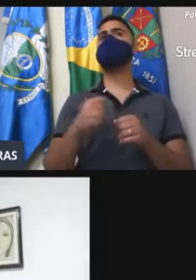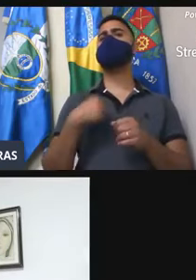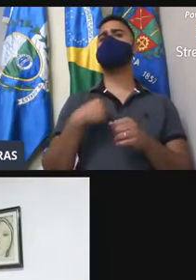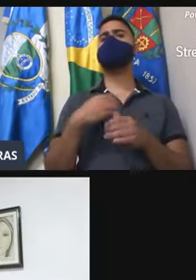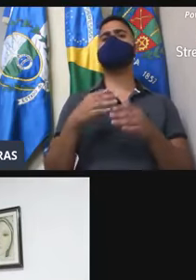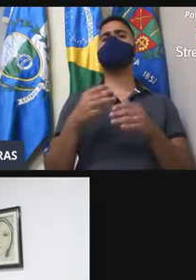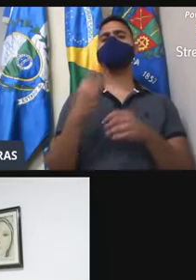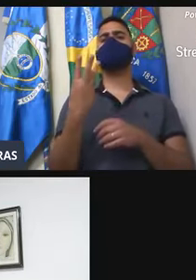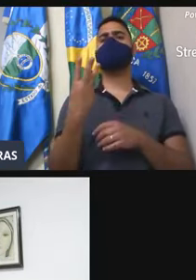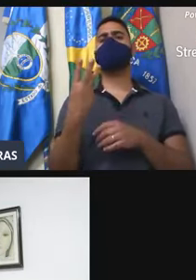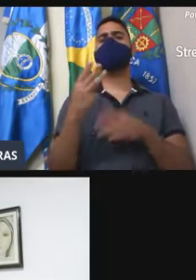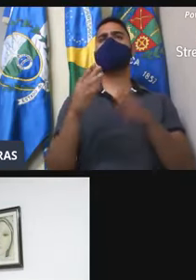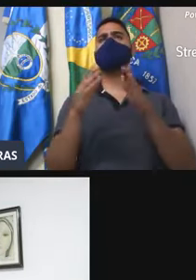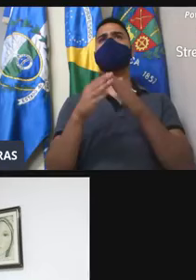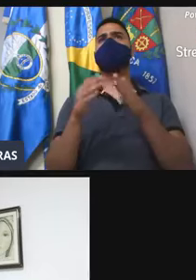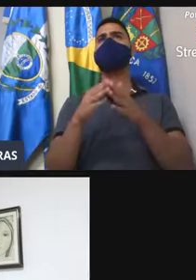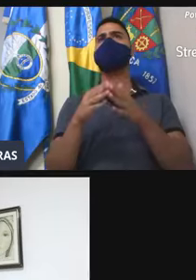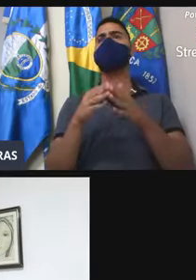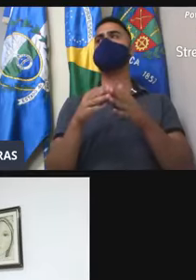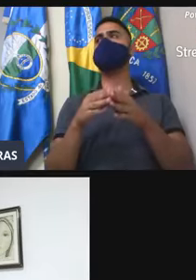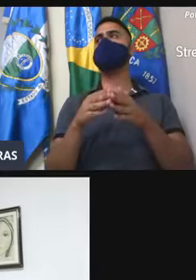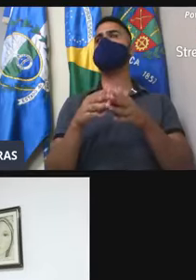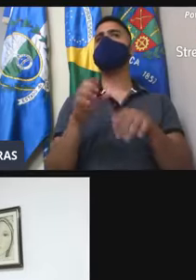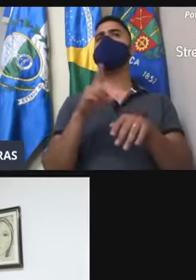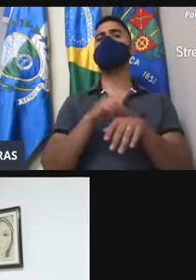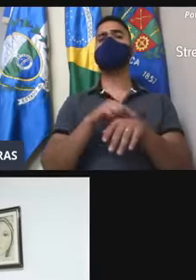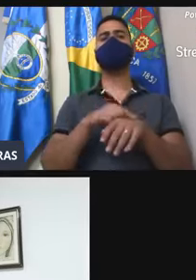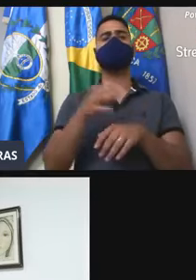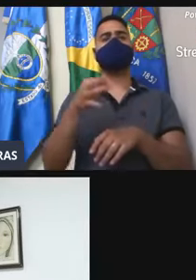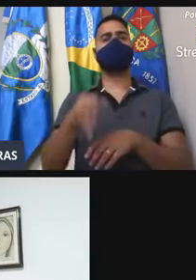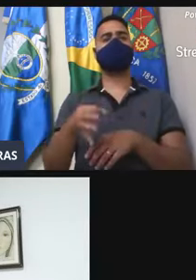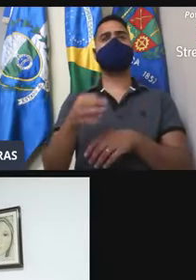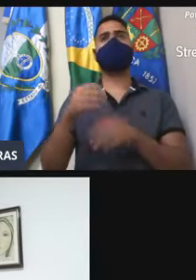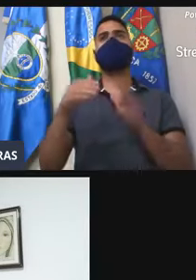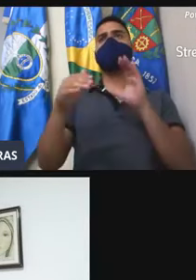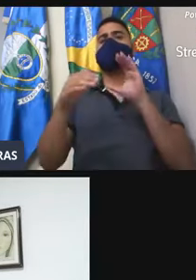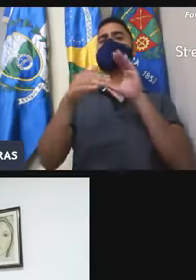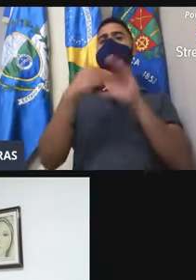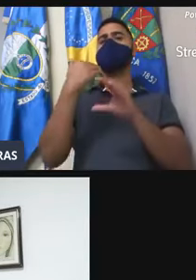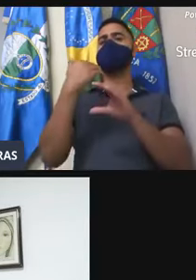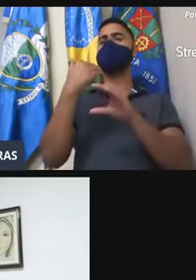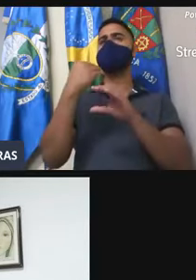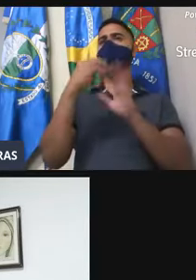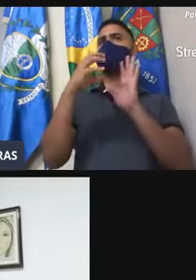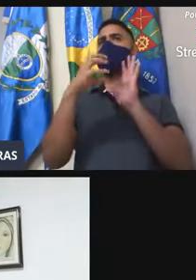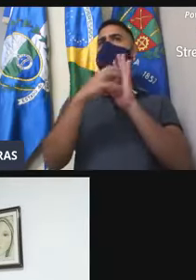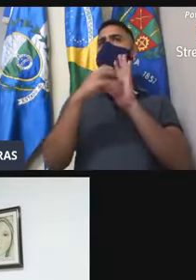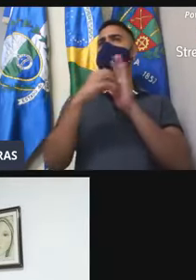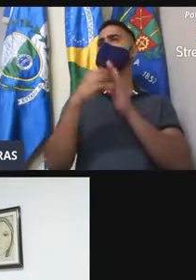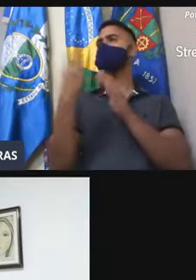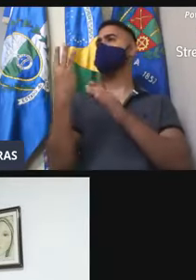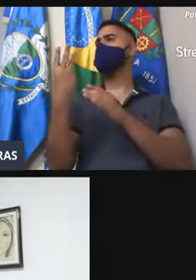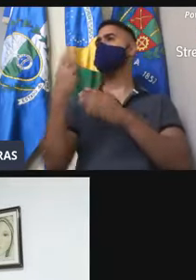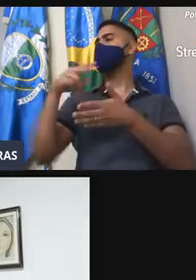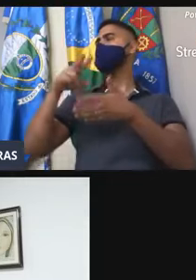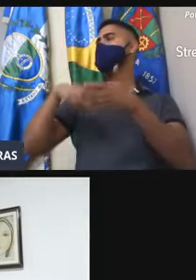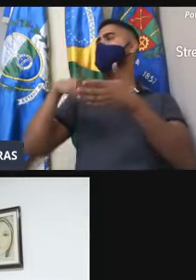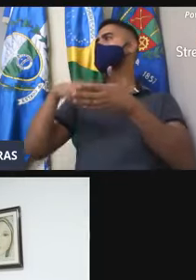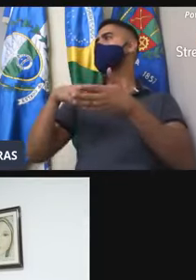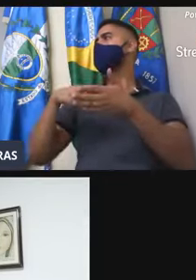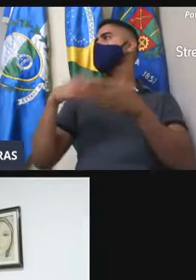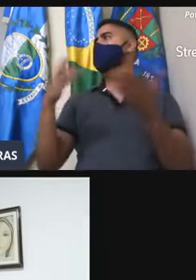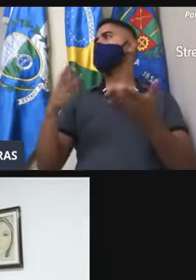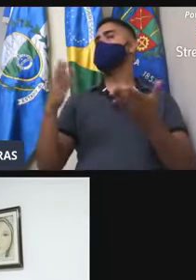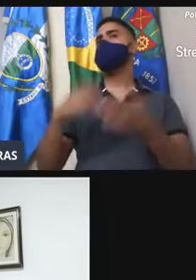três expedientes foram enviados em tempo hábil, foram enviados para o e-mail da Câmara e nenhum dos três entraram na leitura